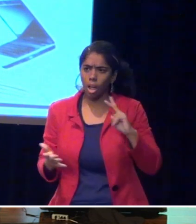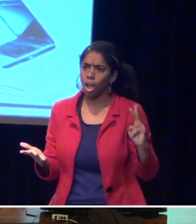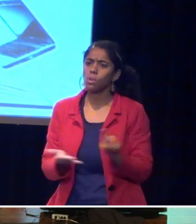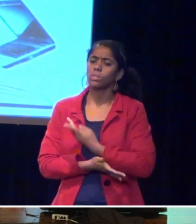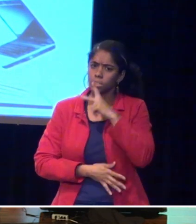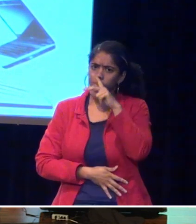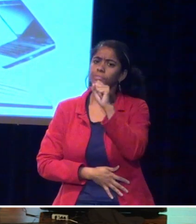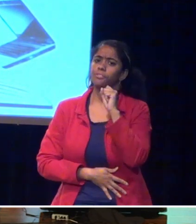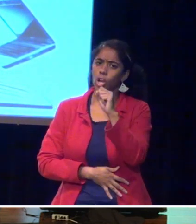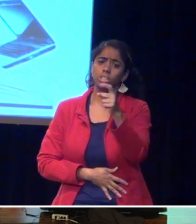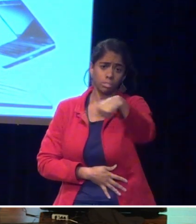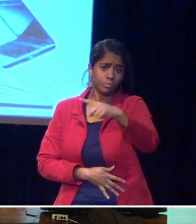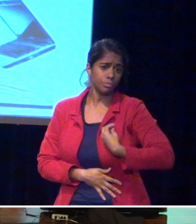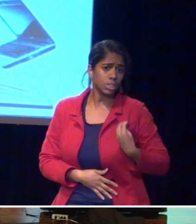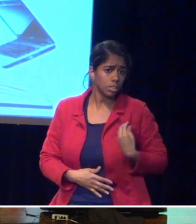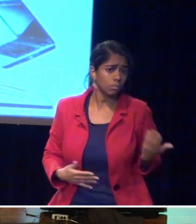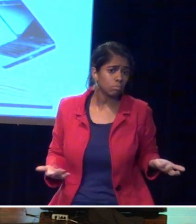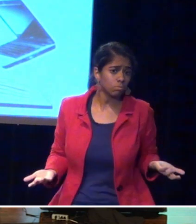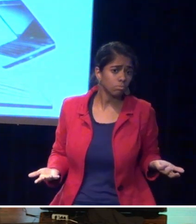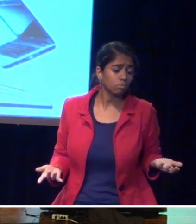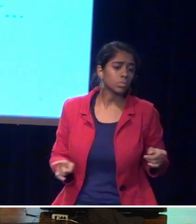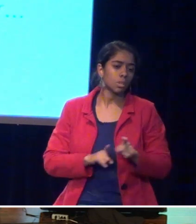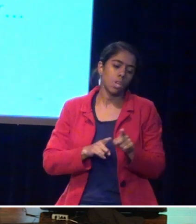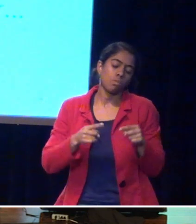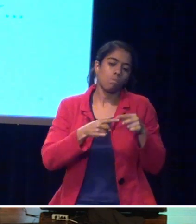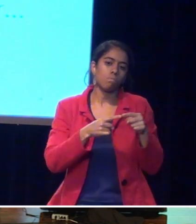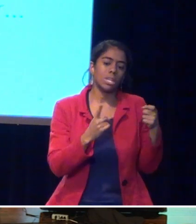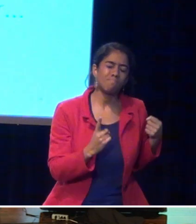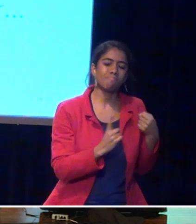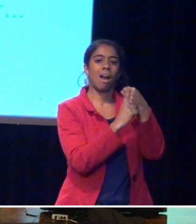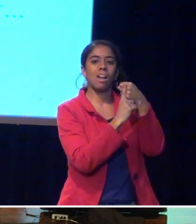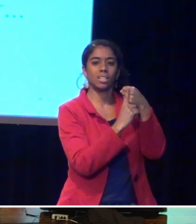é claro, a nossa relação educacional.